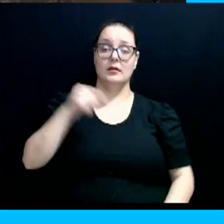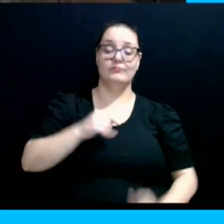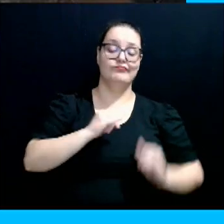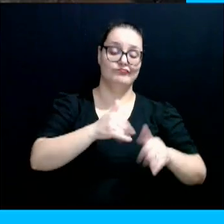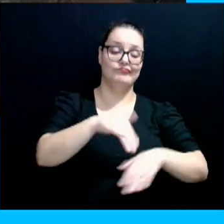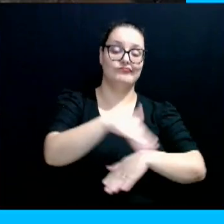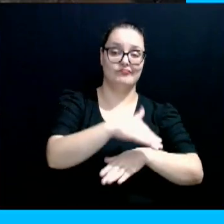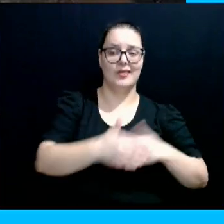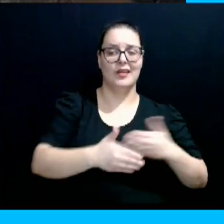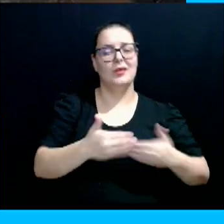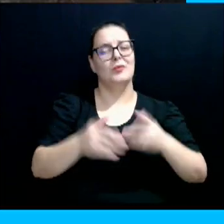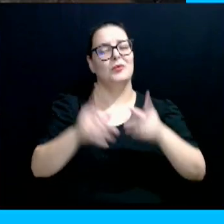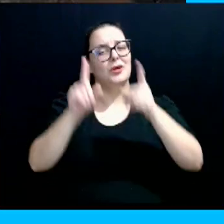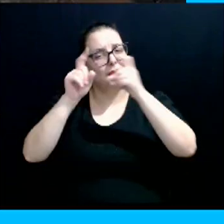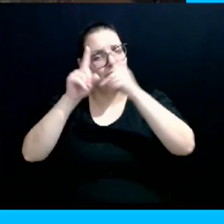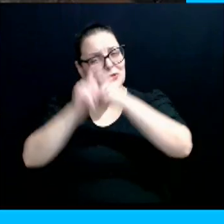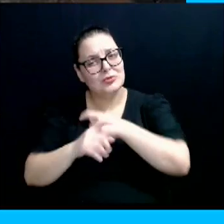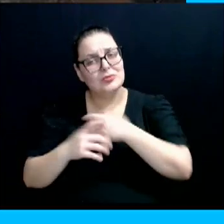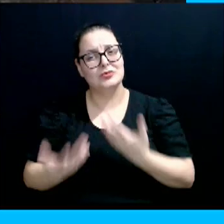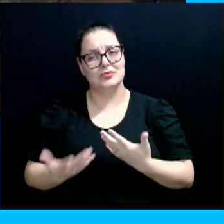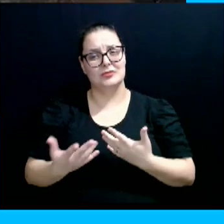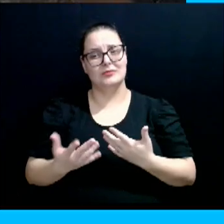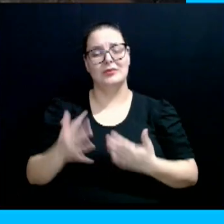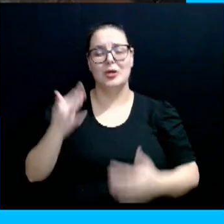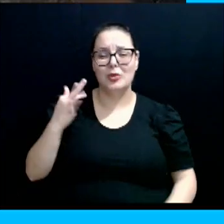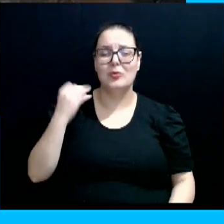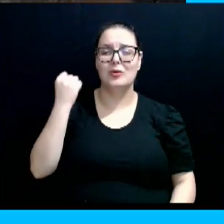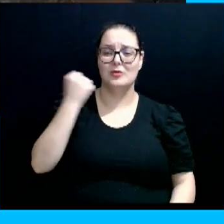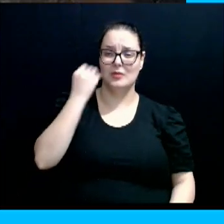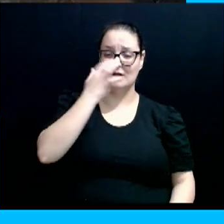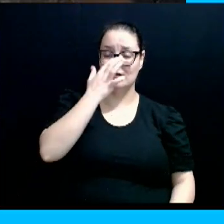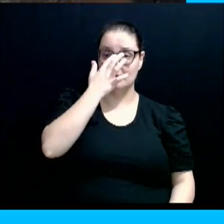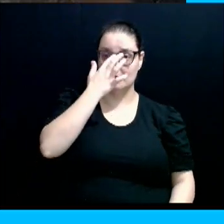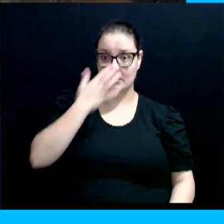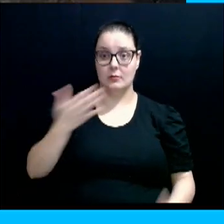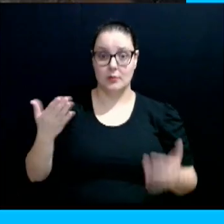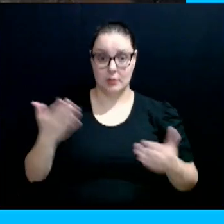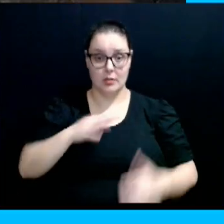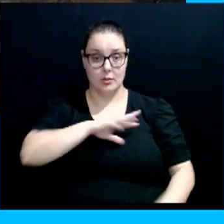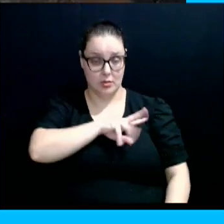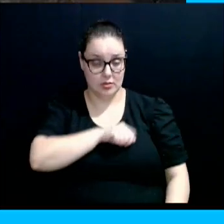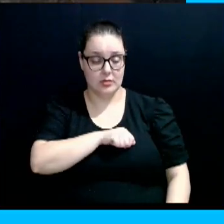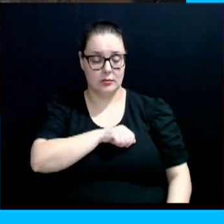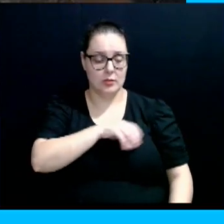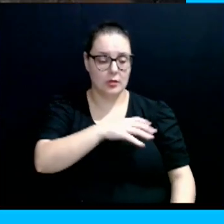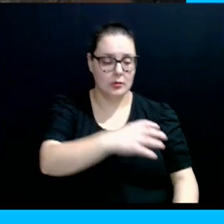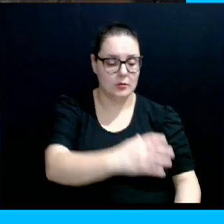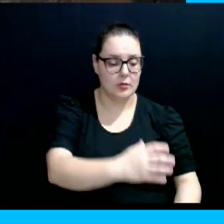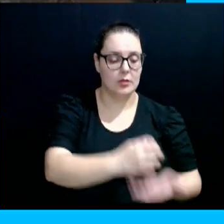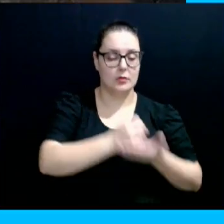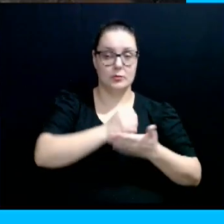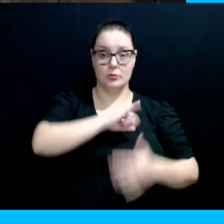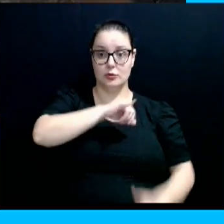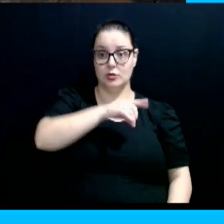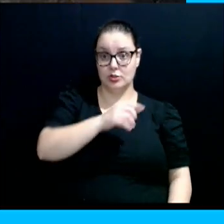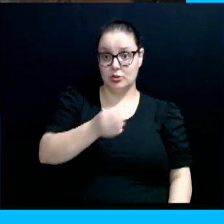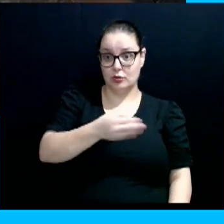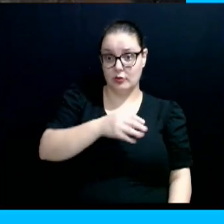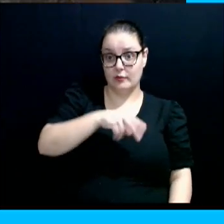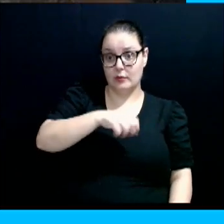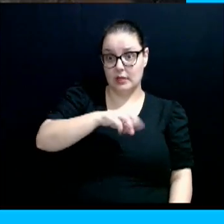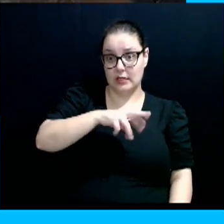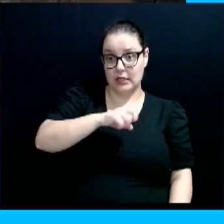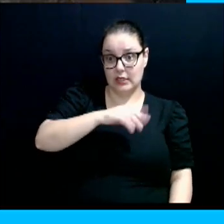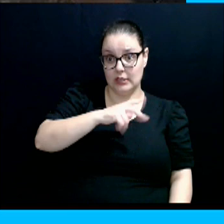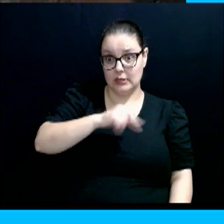bem difíceis com ferimentos graves. Mas o SAMU Animal o resgatou no Jardim Novo Maracanã e agiu rápido. Graças